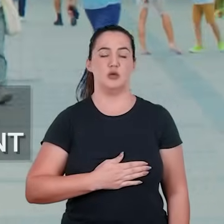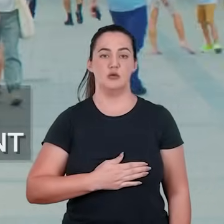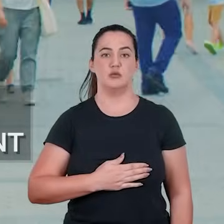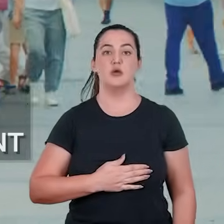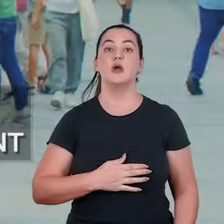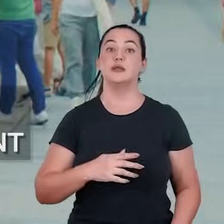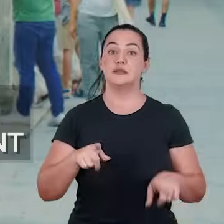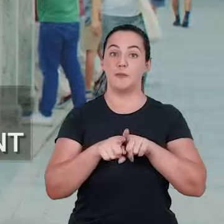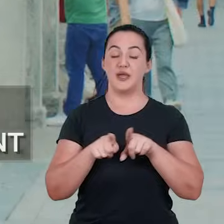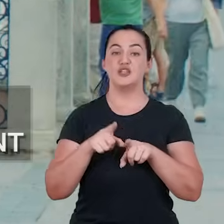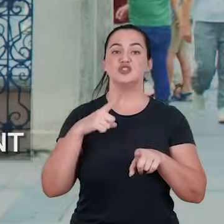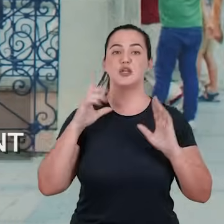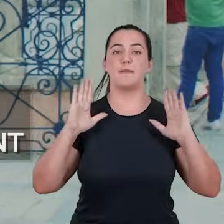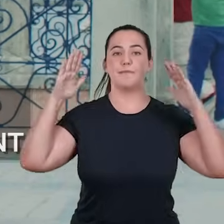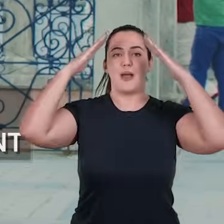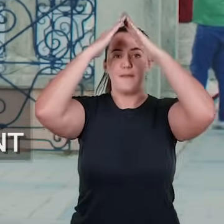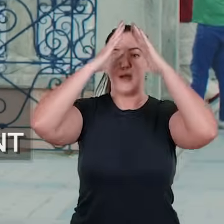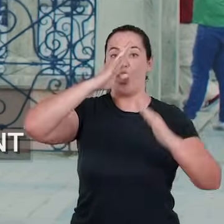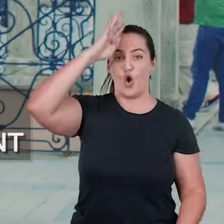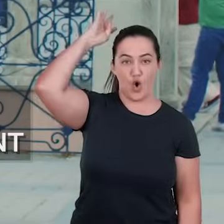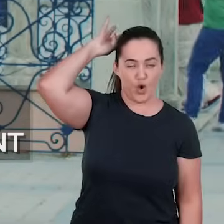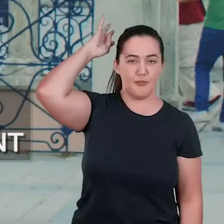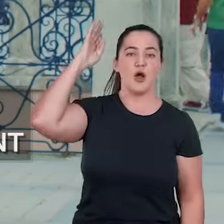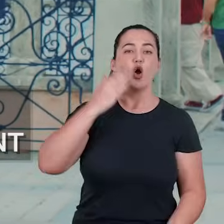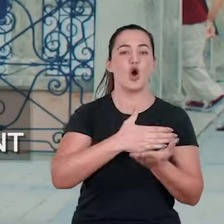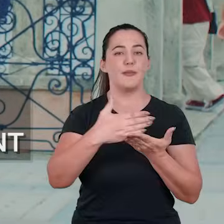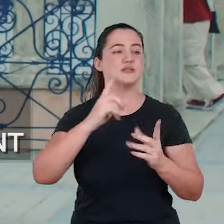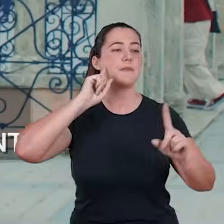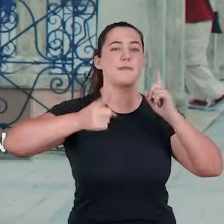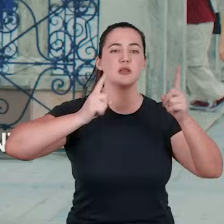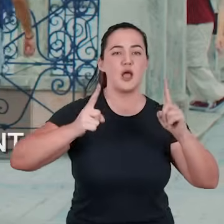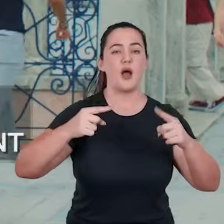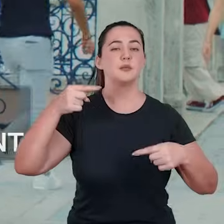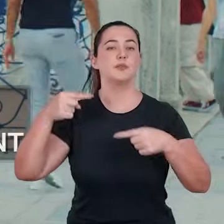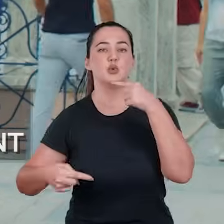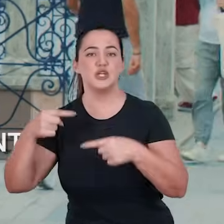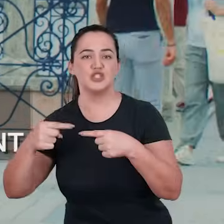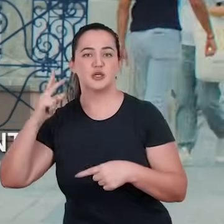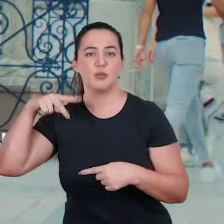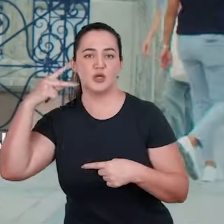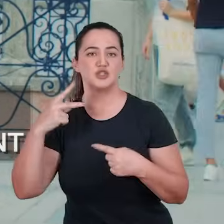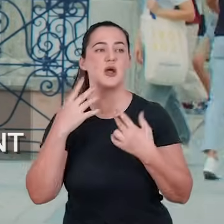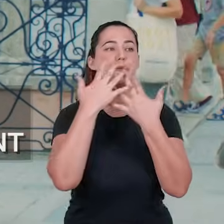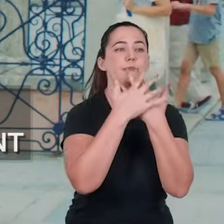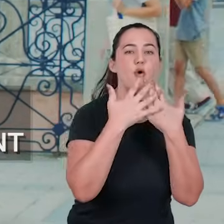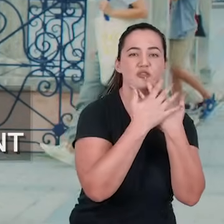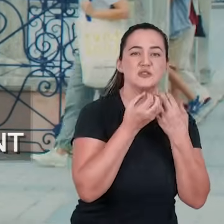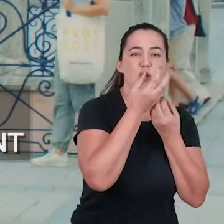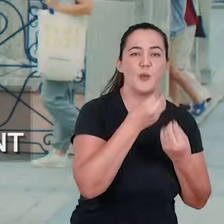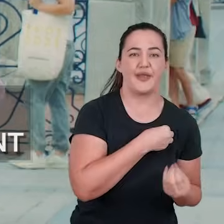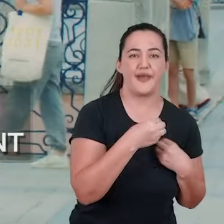pelo bispo de Roma, que seria o Papa, vai dominar todas as formas de política, confissão de fé,